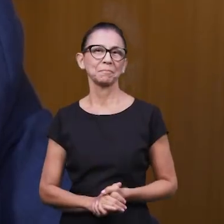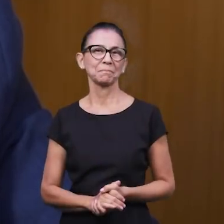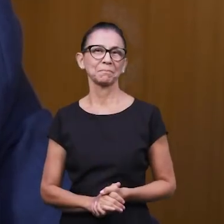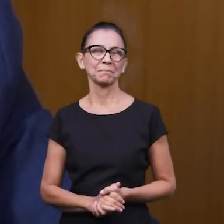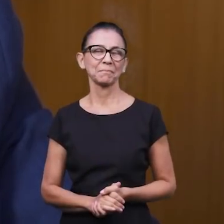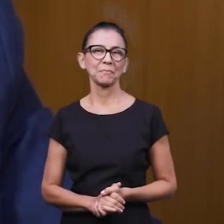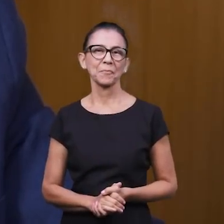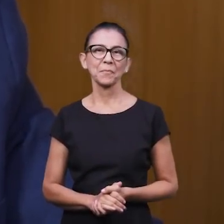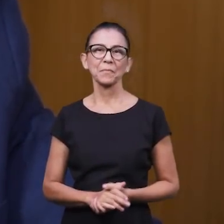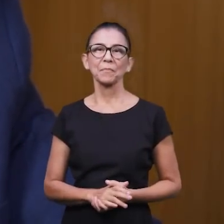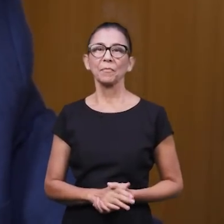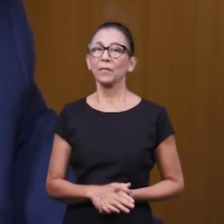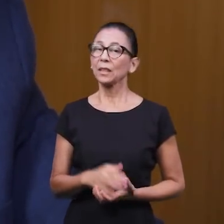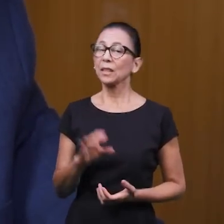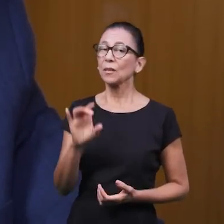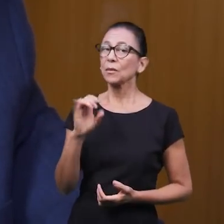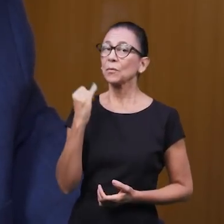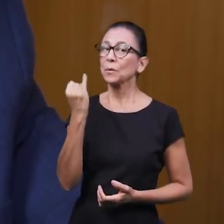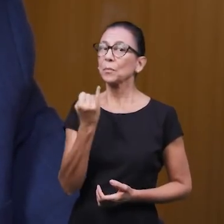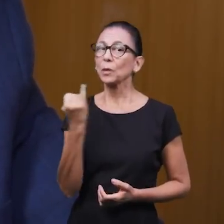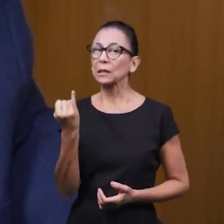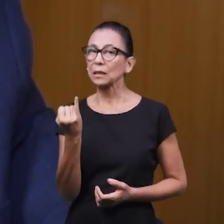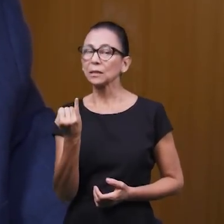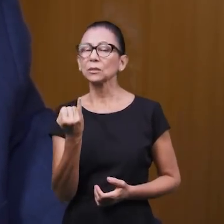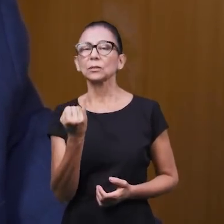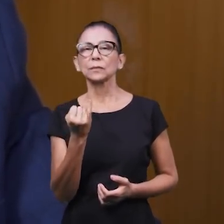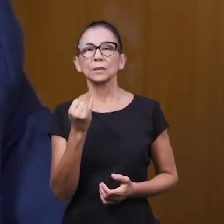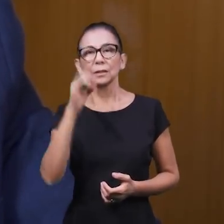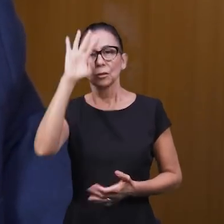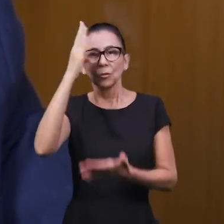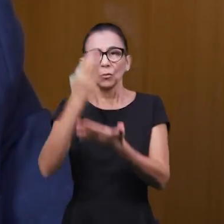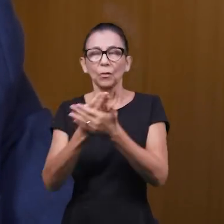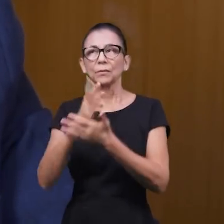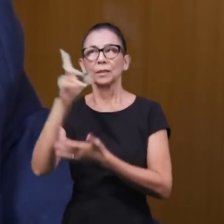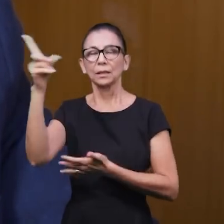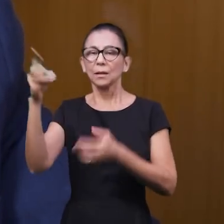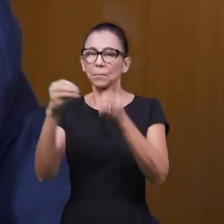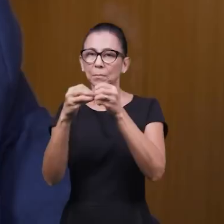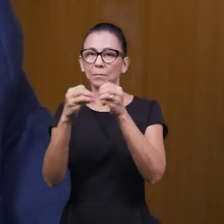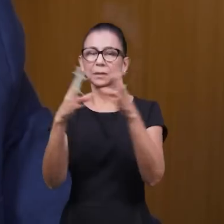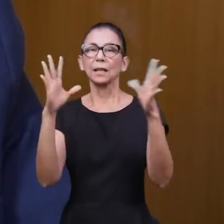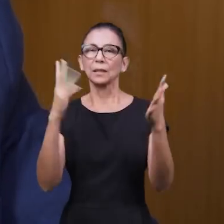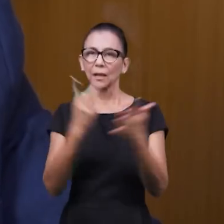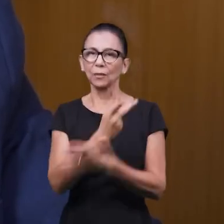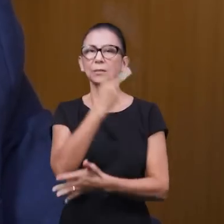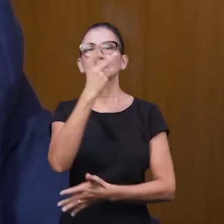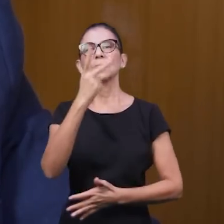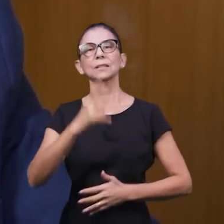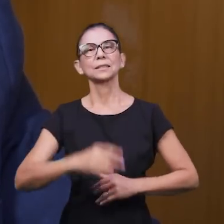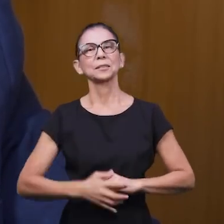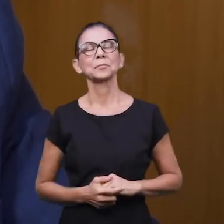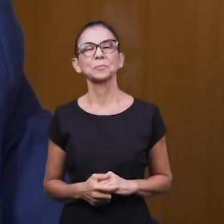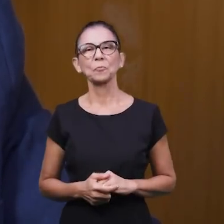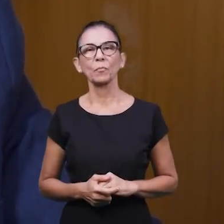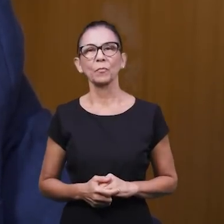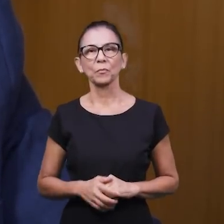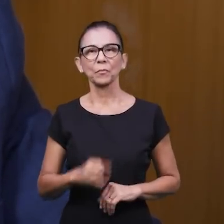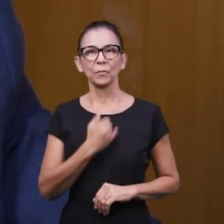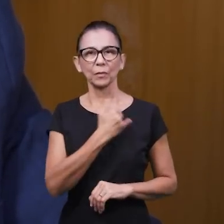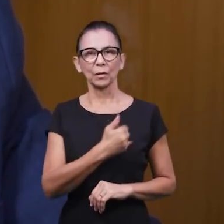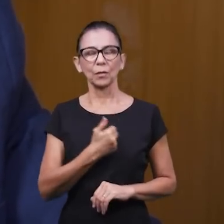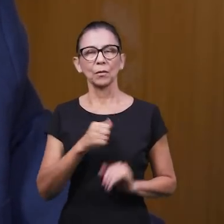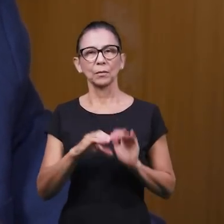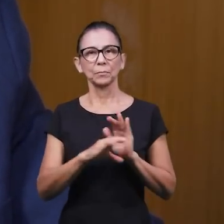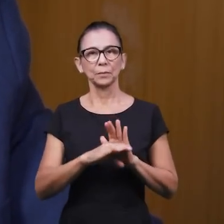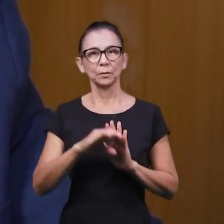Jesus que vai fazer. O importante é ele estar presente na sua casa, que é o milagre que vai acontecer, né? Com Jesus presente, o milagre. Aqui João